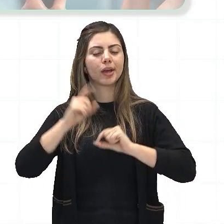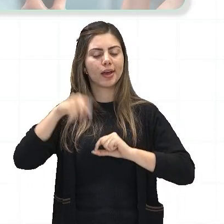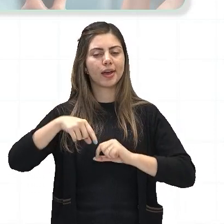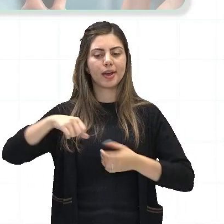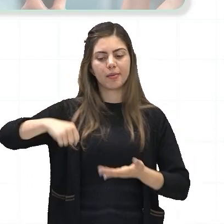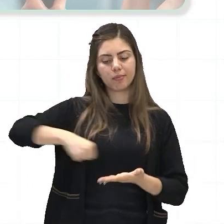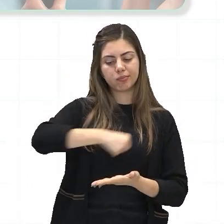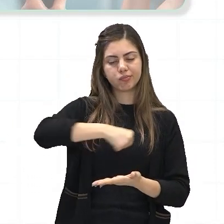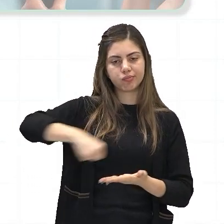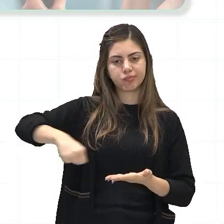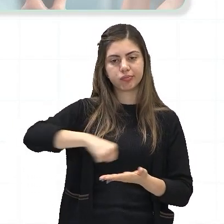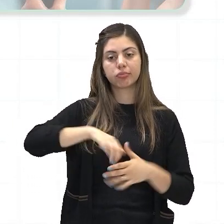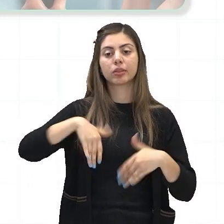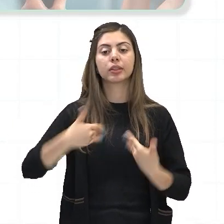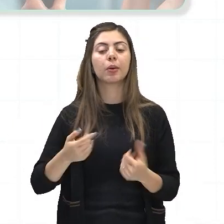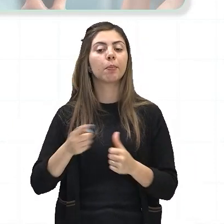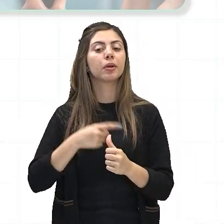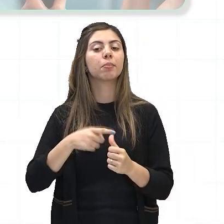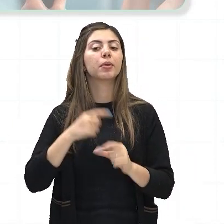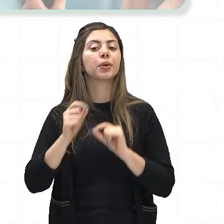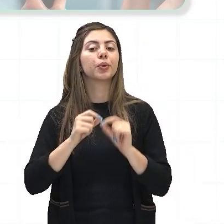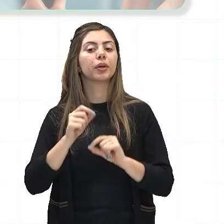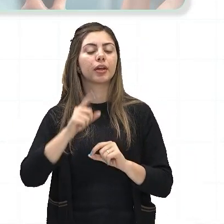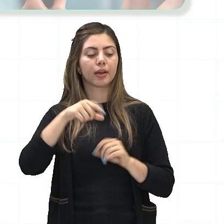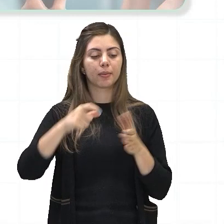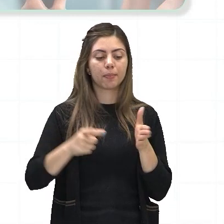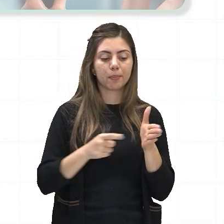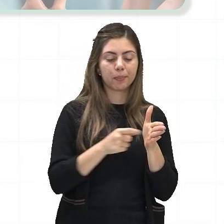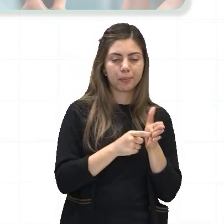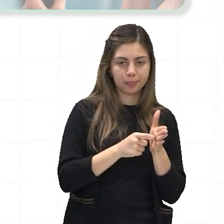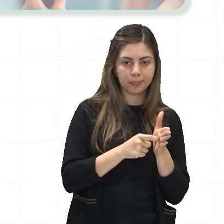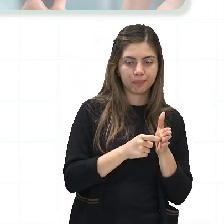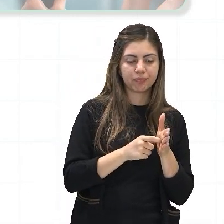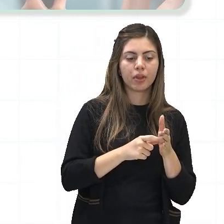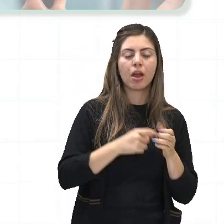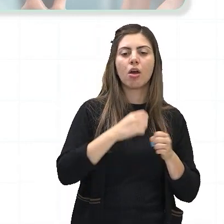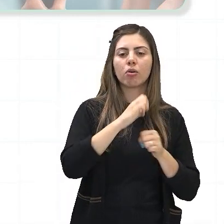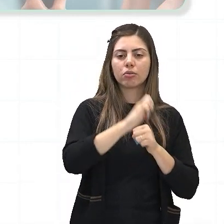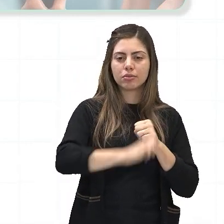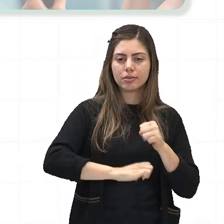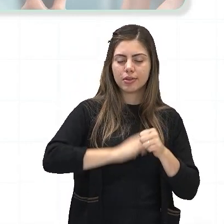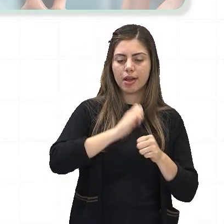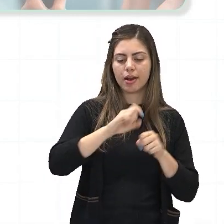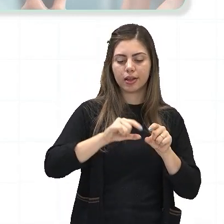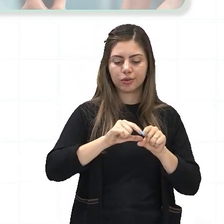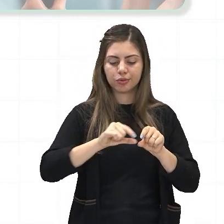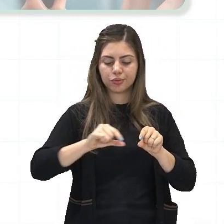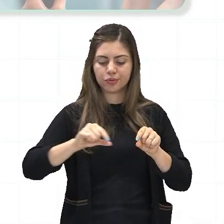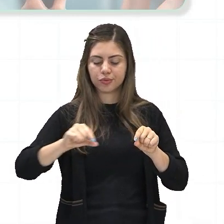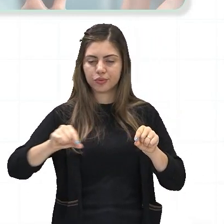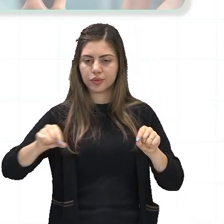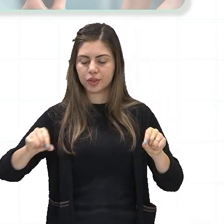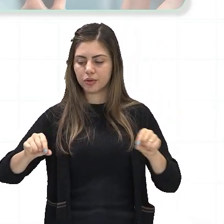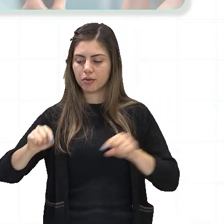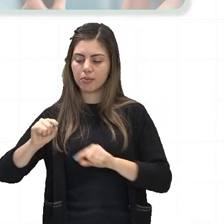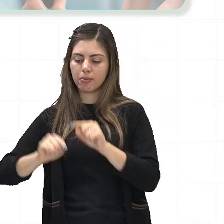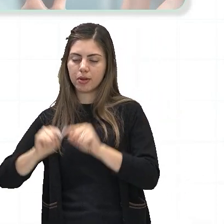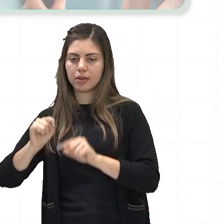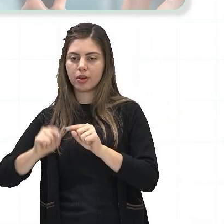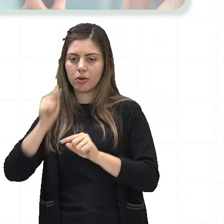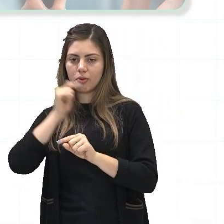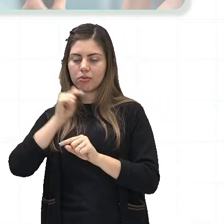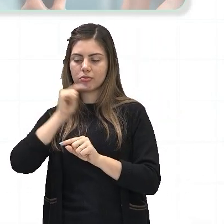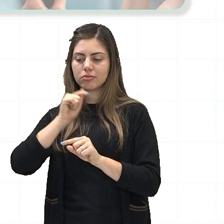gente conecta esse ferro na tomada, os elétrons vão passar ali pelo seu cabo, né, pelo seu fio, e ele vai funcionar. E você